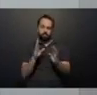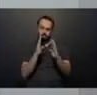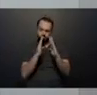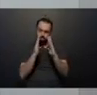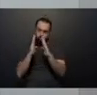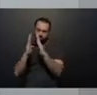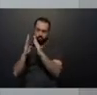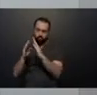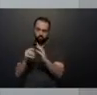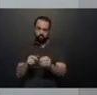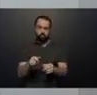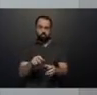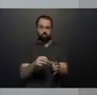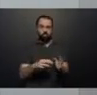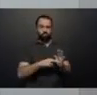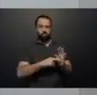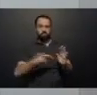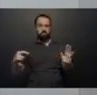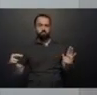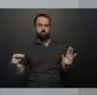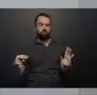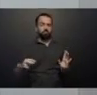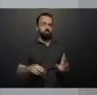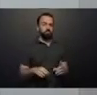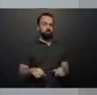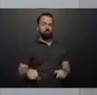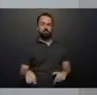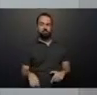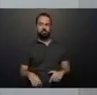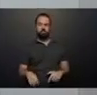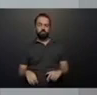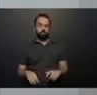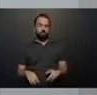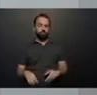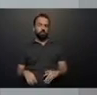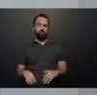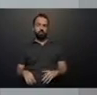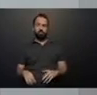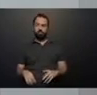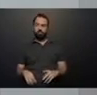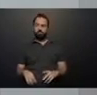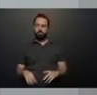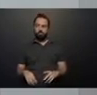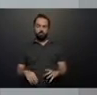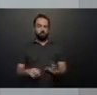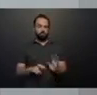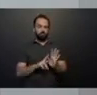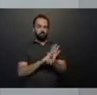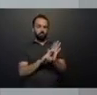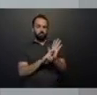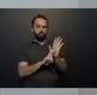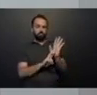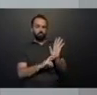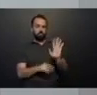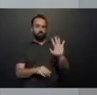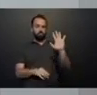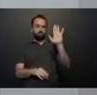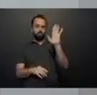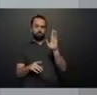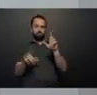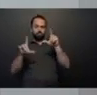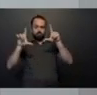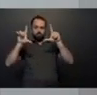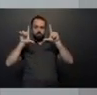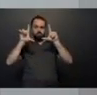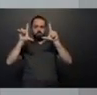elétricos desconectados da rede elétrica. Deixe todas essas regras de segurança em um cartaz